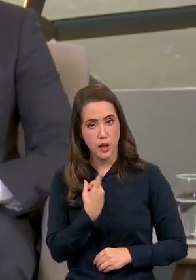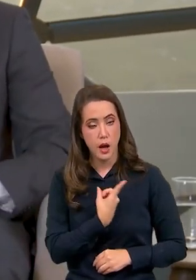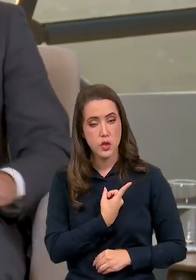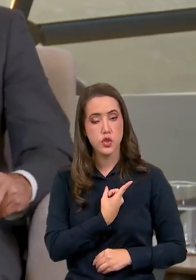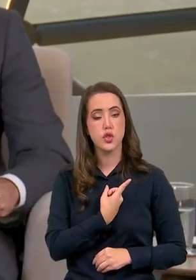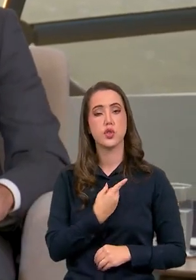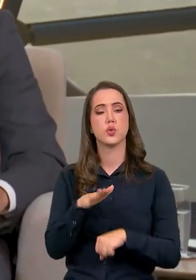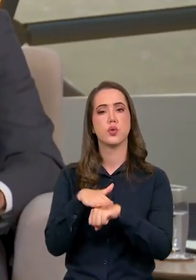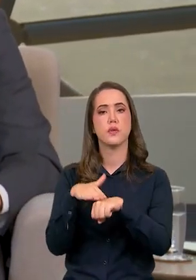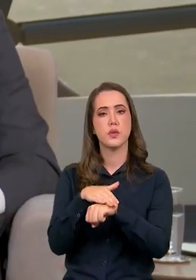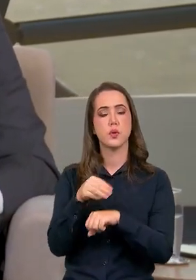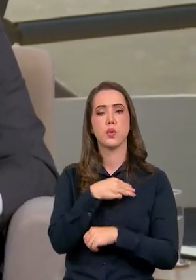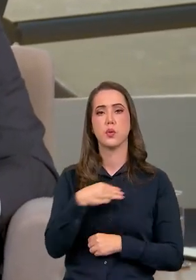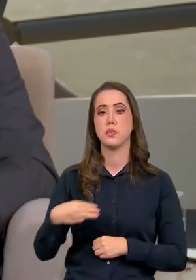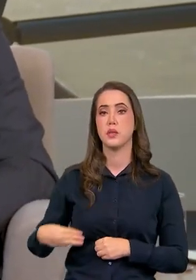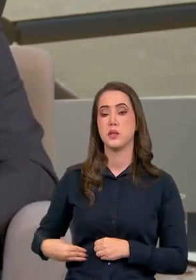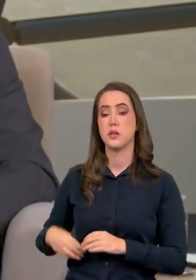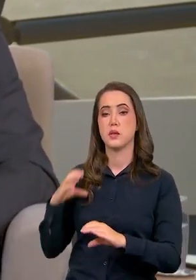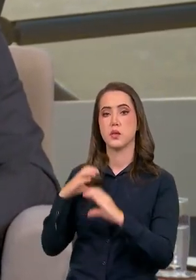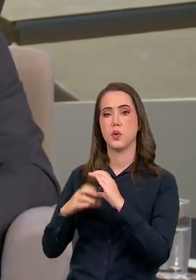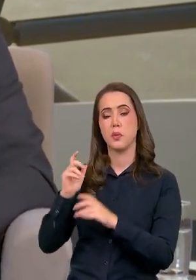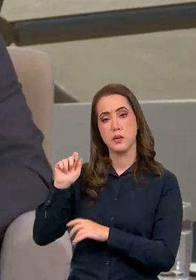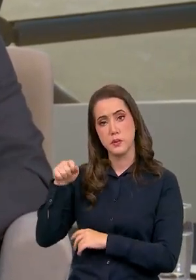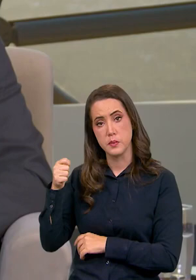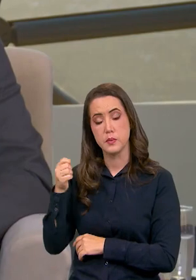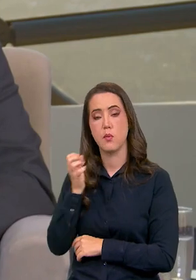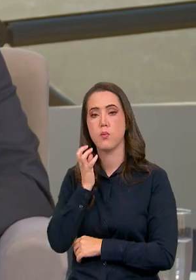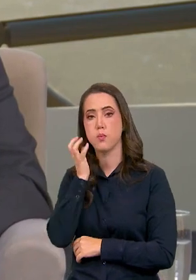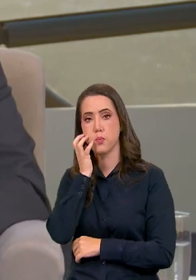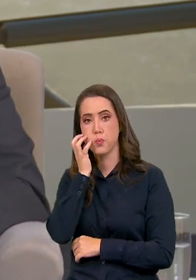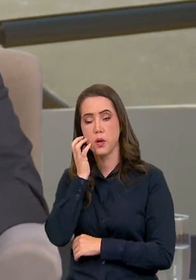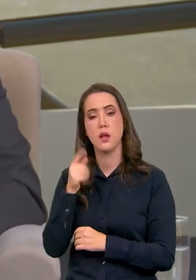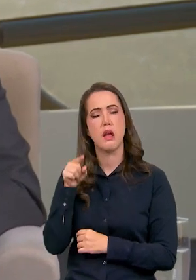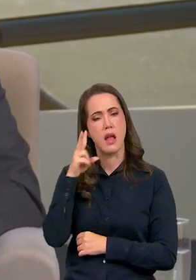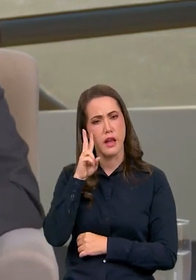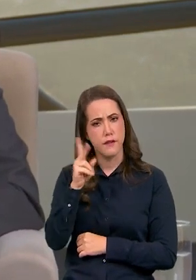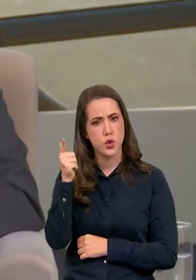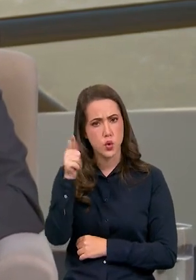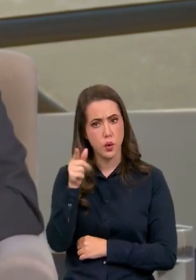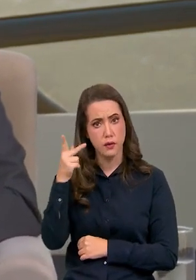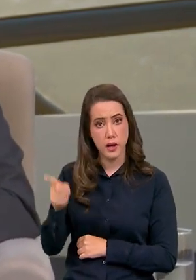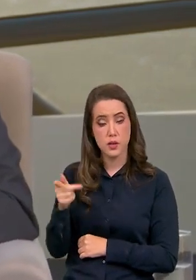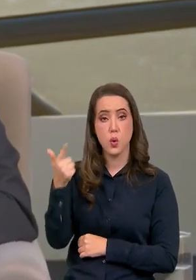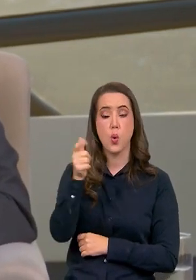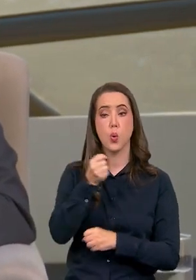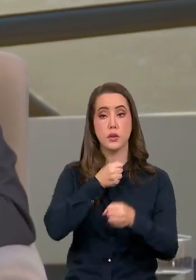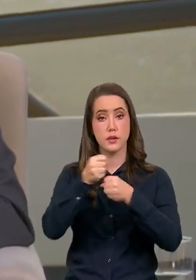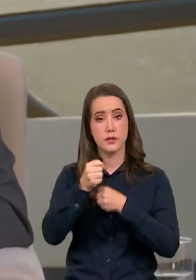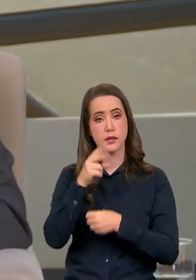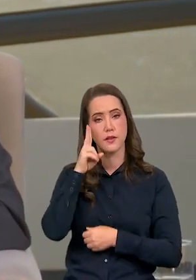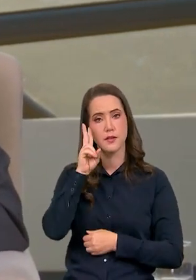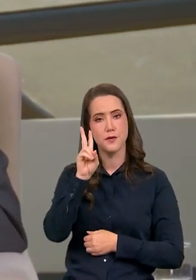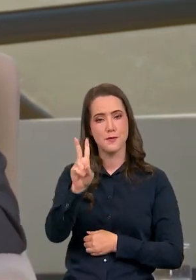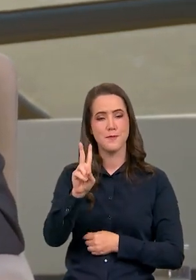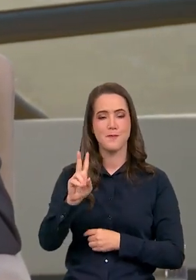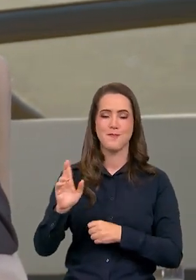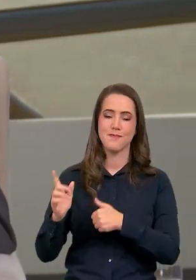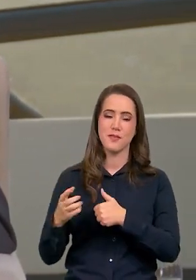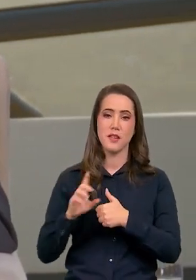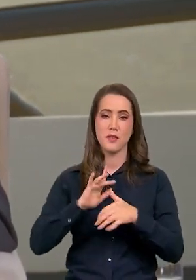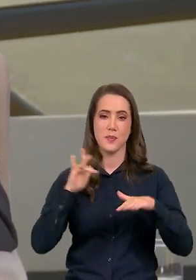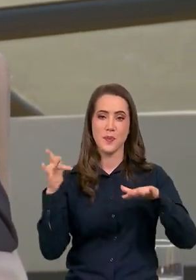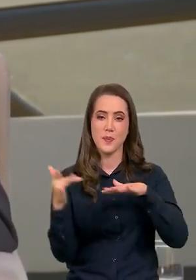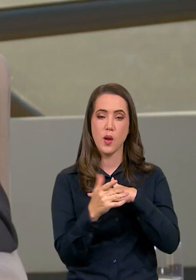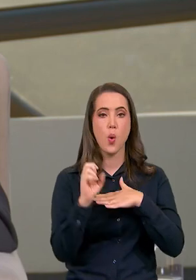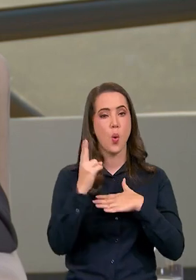o ministro das comunicações Juscelino Filho se você quiser rever esta ou outras entrevistas é só seguir as nossas